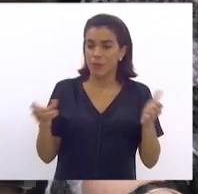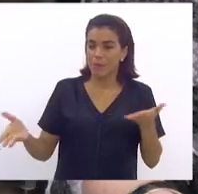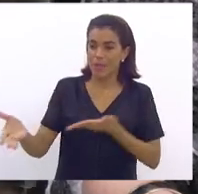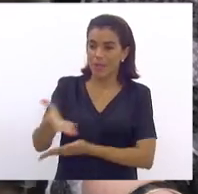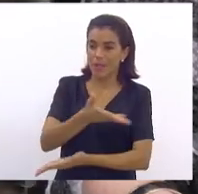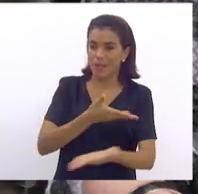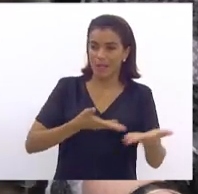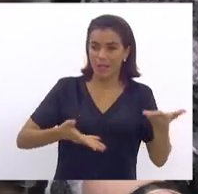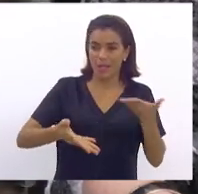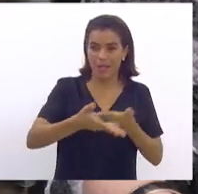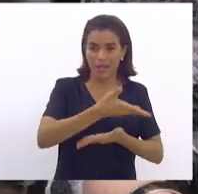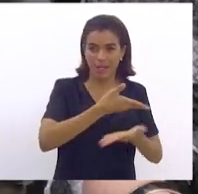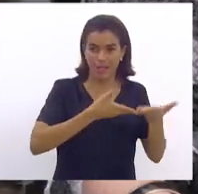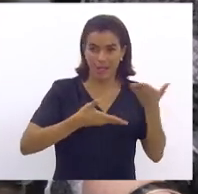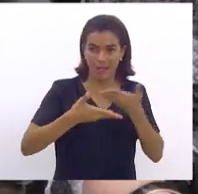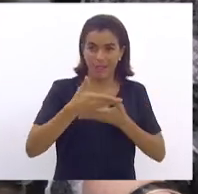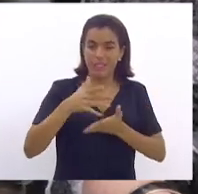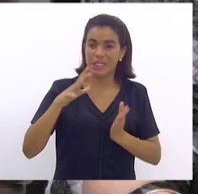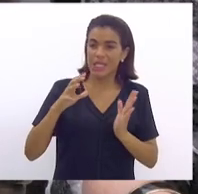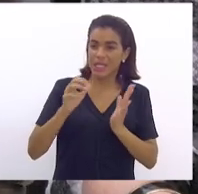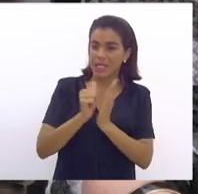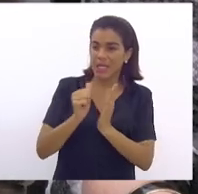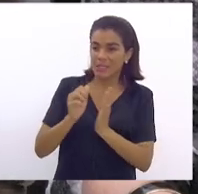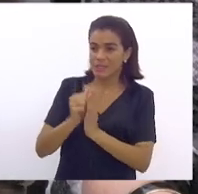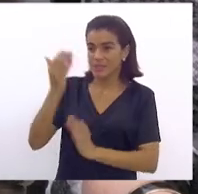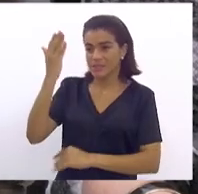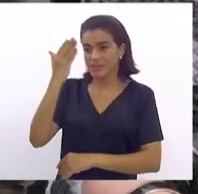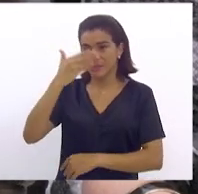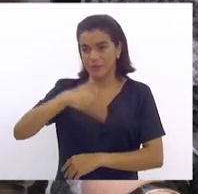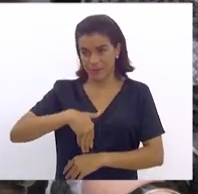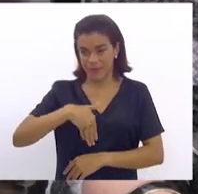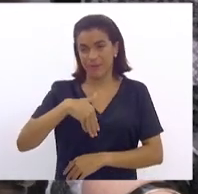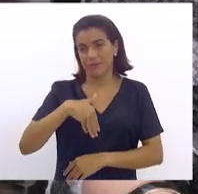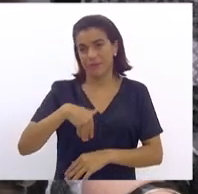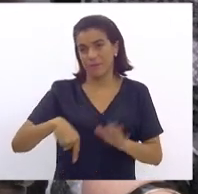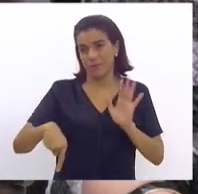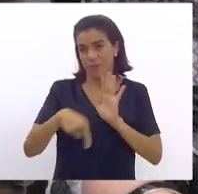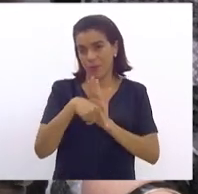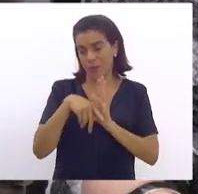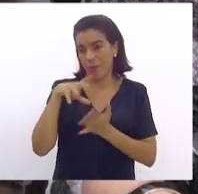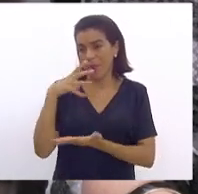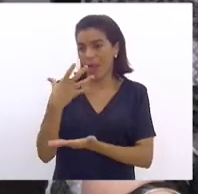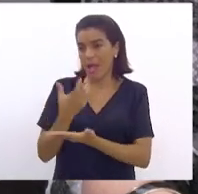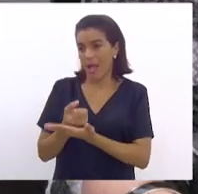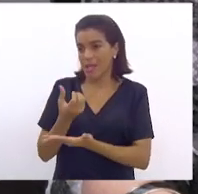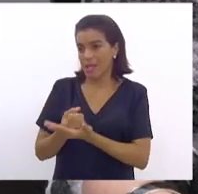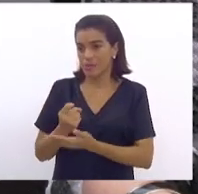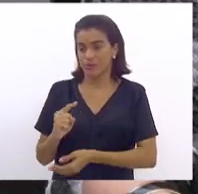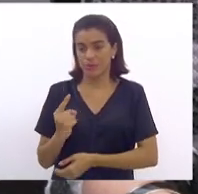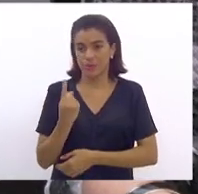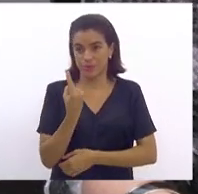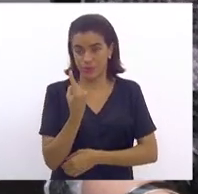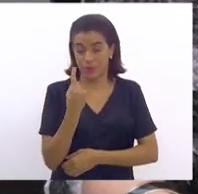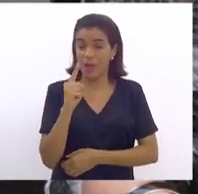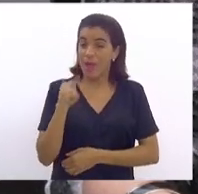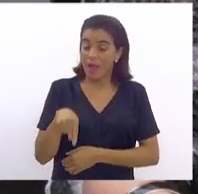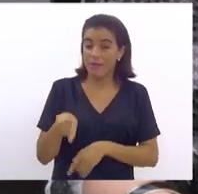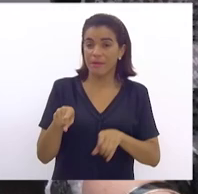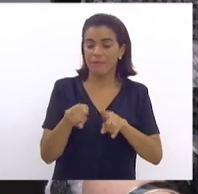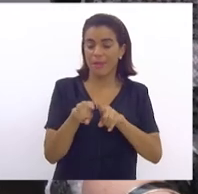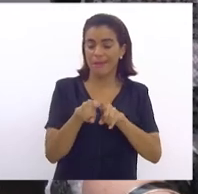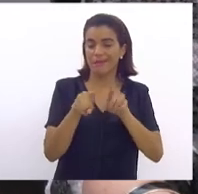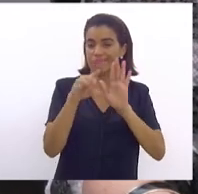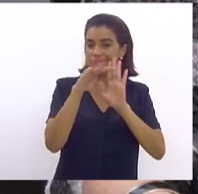com, né, de cadastrar e poder comprovar através do próprio cadastro único. Sim. É uma matéria também que a